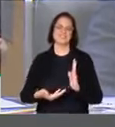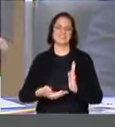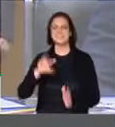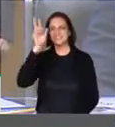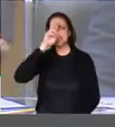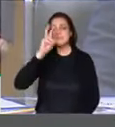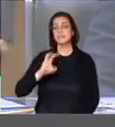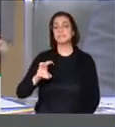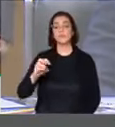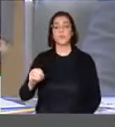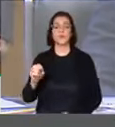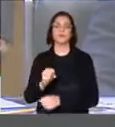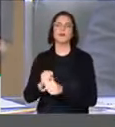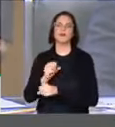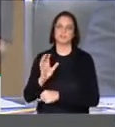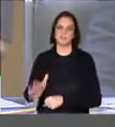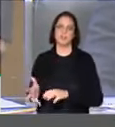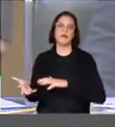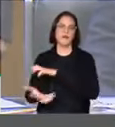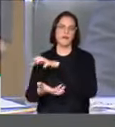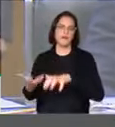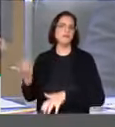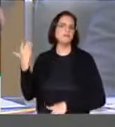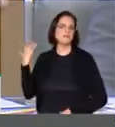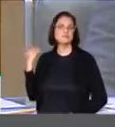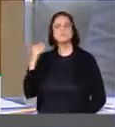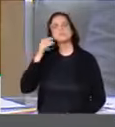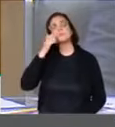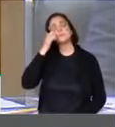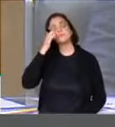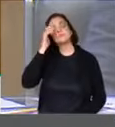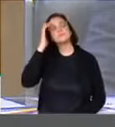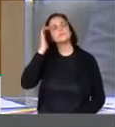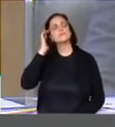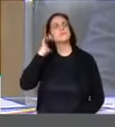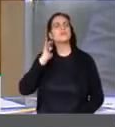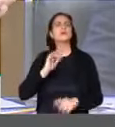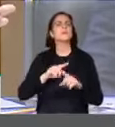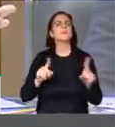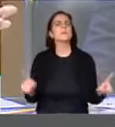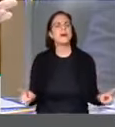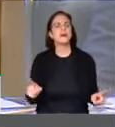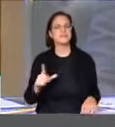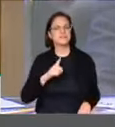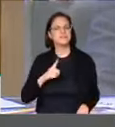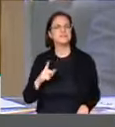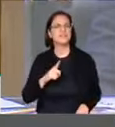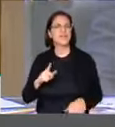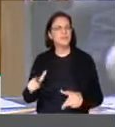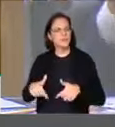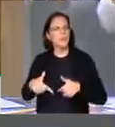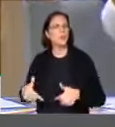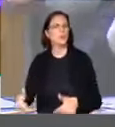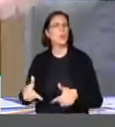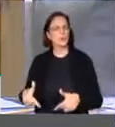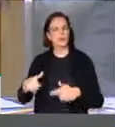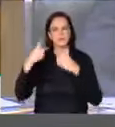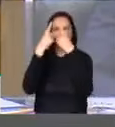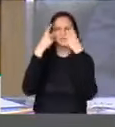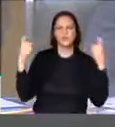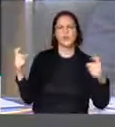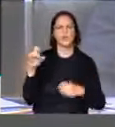os 50 anos e a gente diz, ah, da mesma forma que houve a reação, a truculência e a